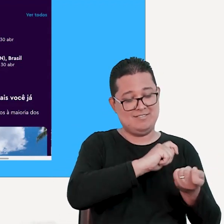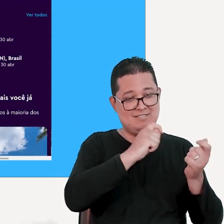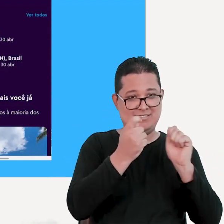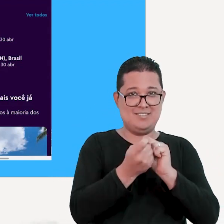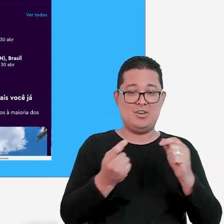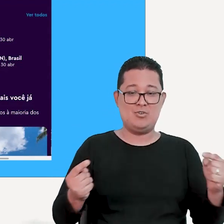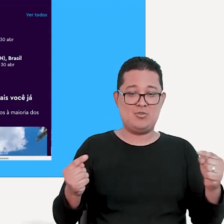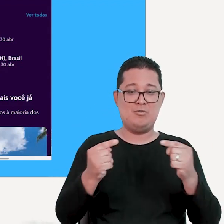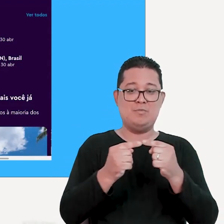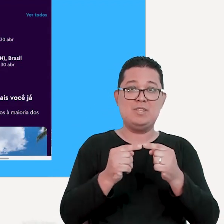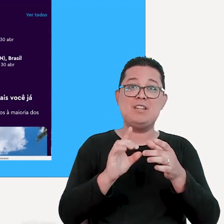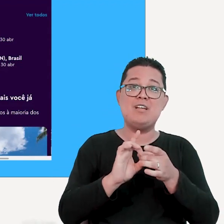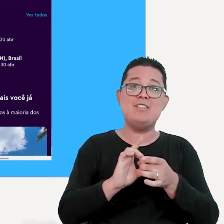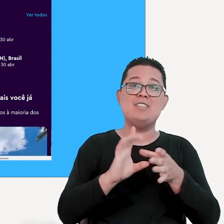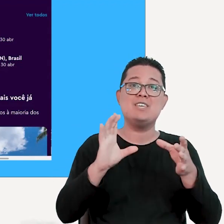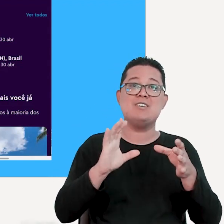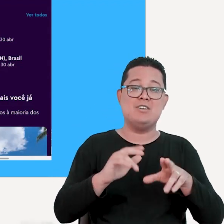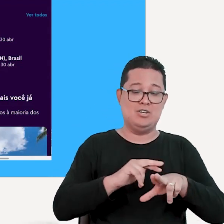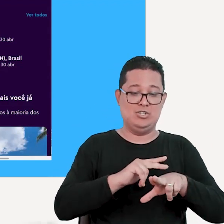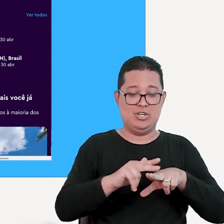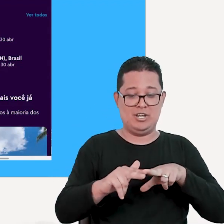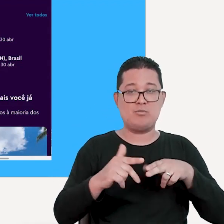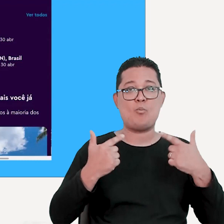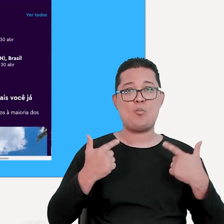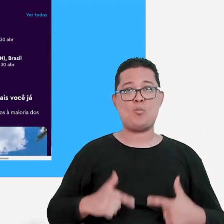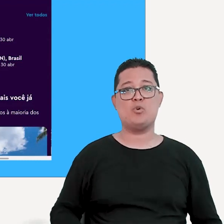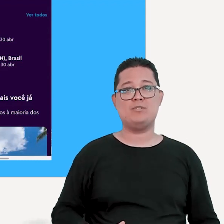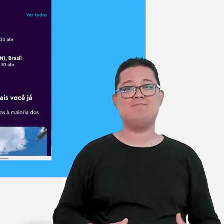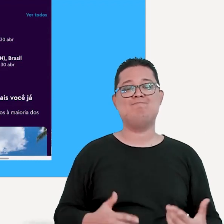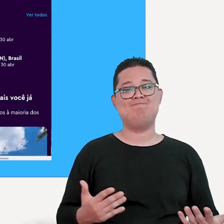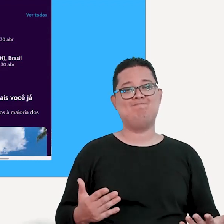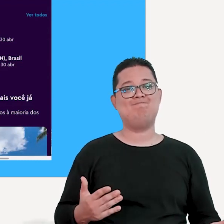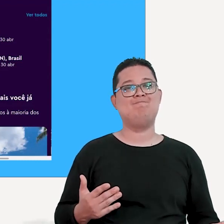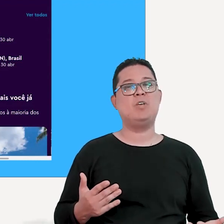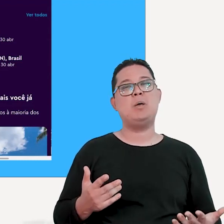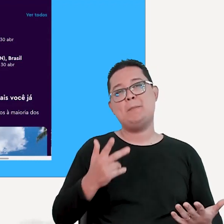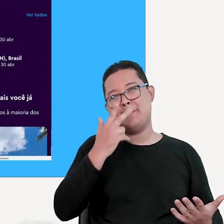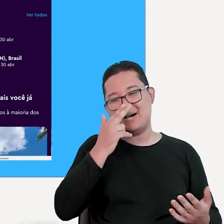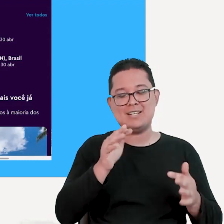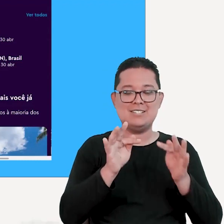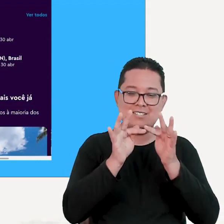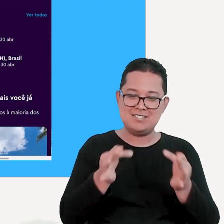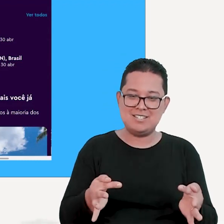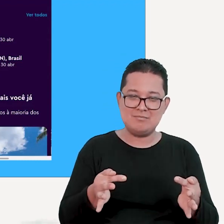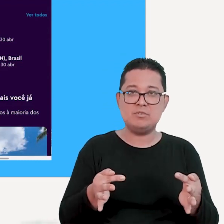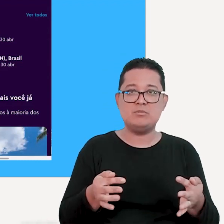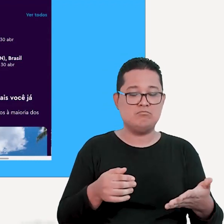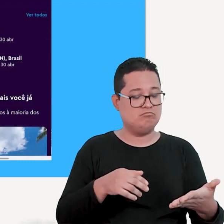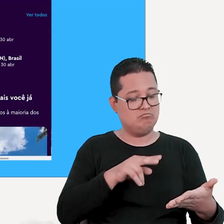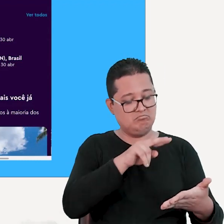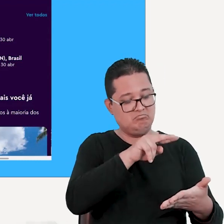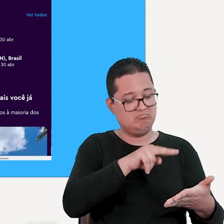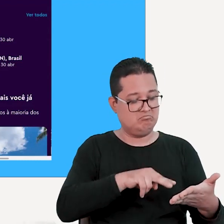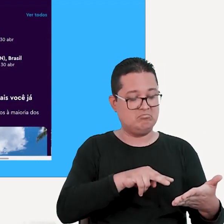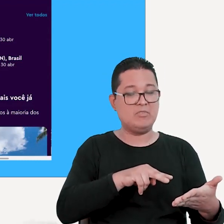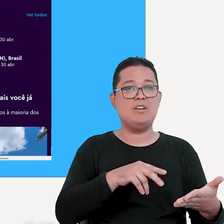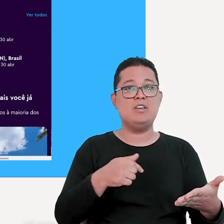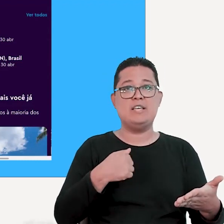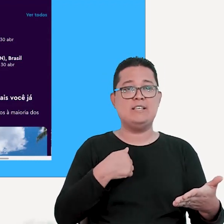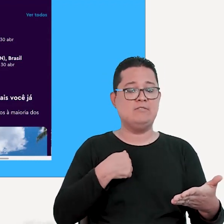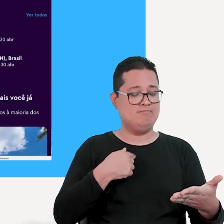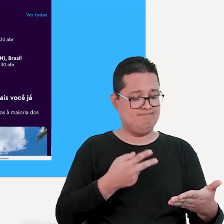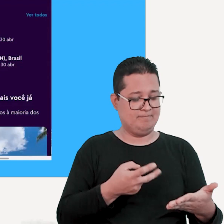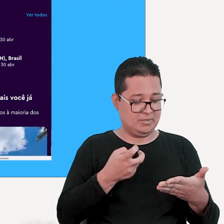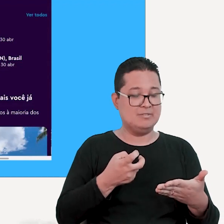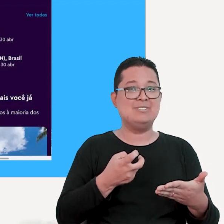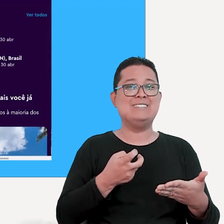para quem escreve, para quem é UX Writer ou para quem quer migrar para essa área, esses pequenos detalhes tem que estar